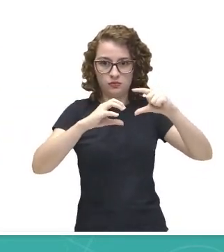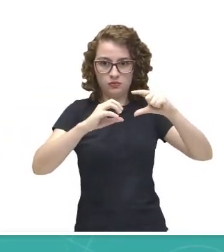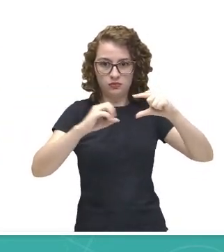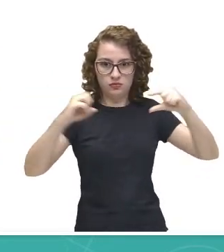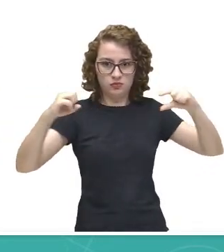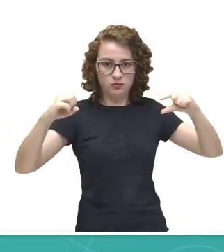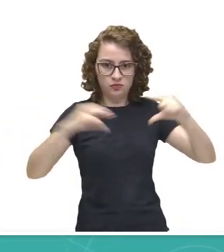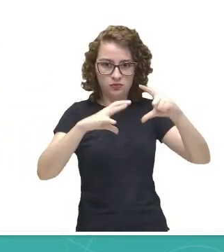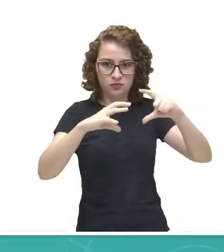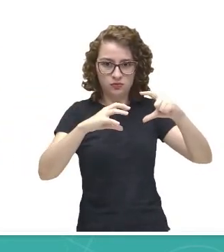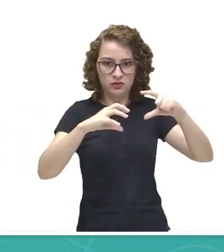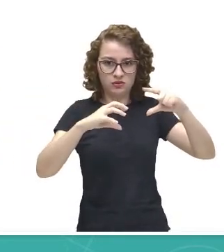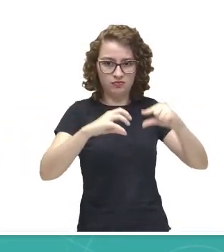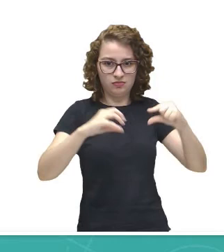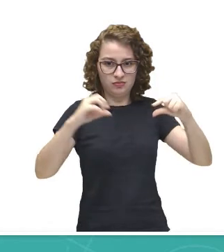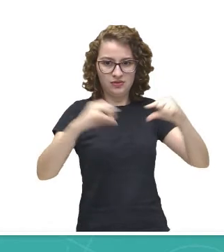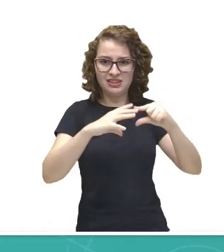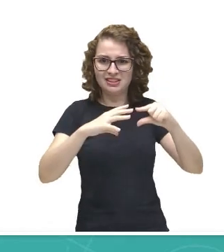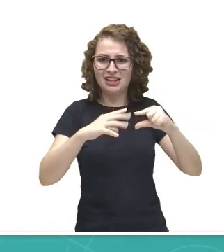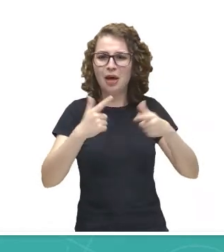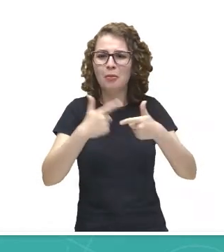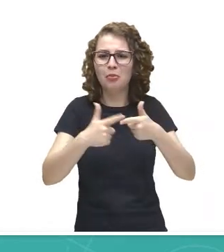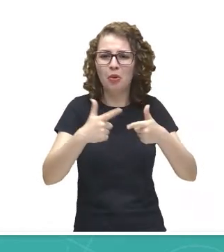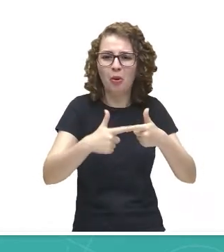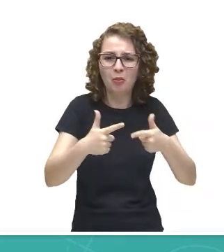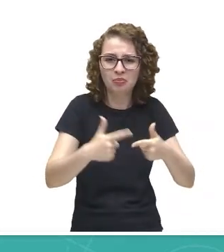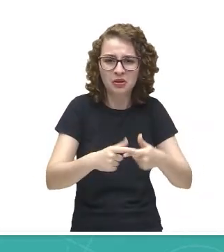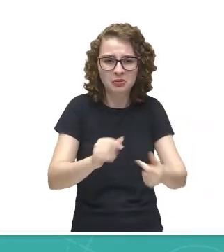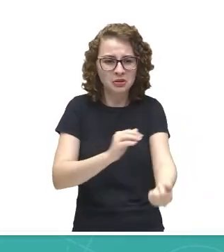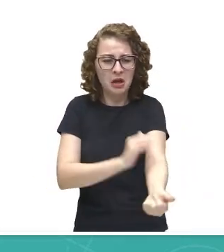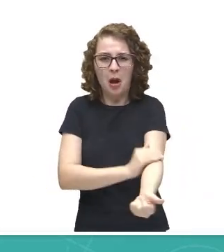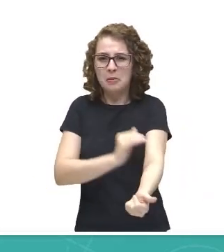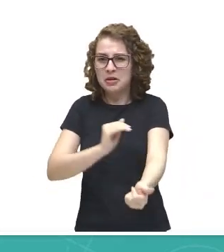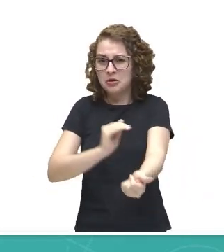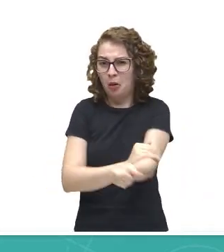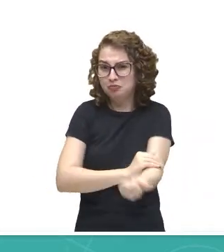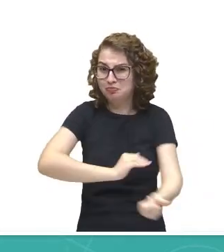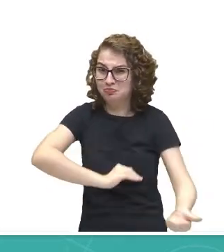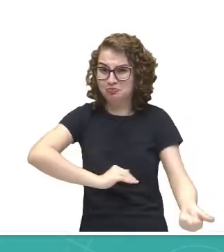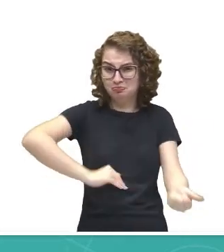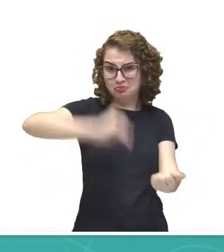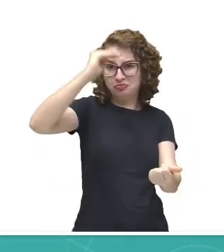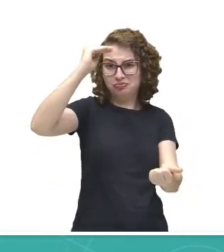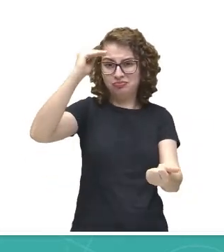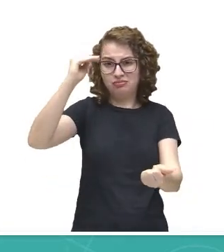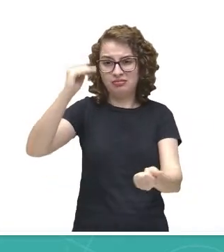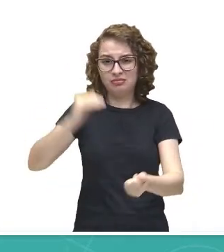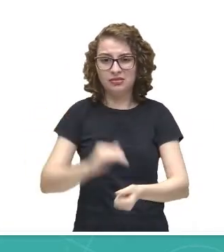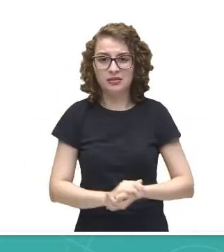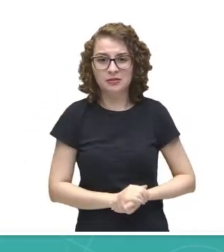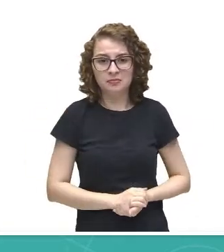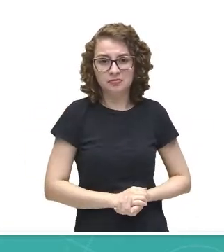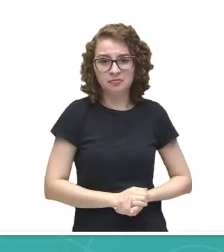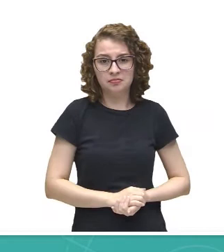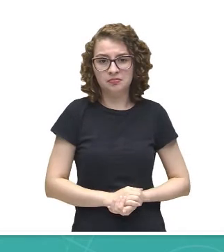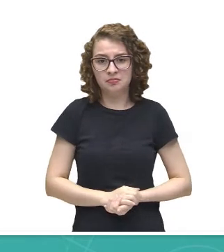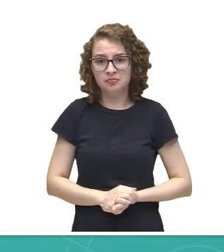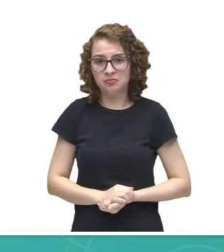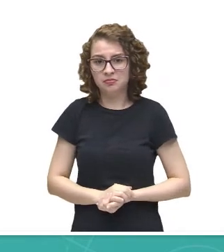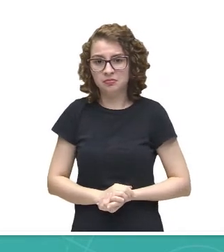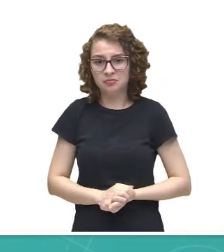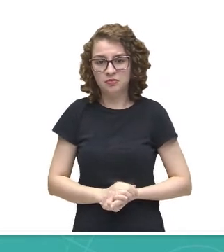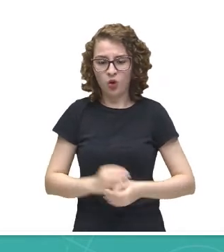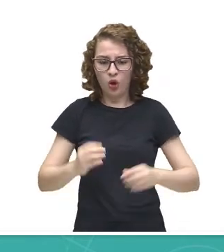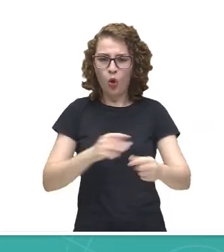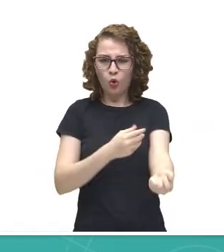uma força contrária. E isso acaba acontecendo o quê? A pressão alta, tá certo? O próprio nome já diz, é uma